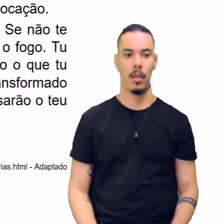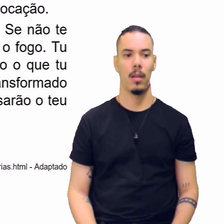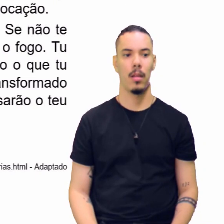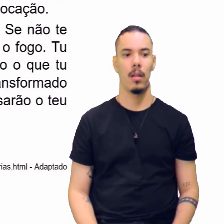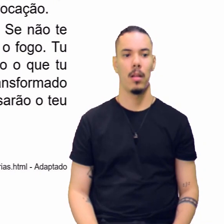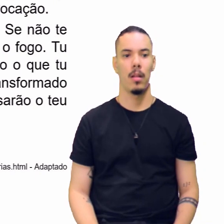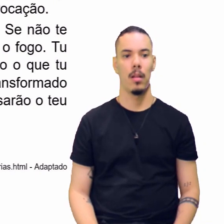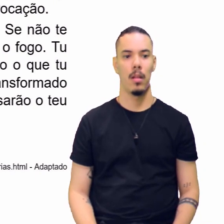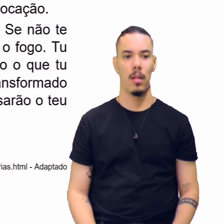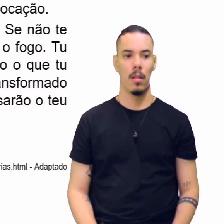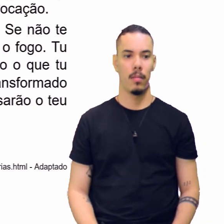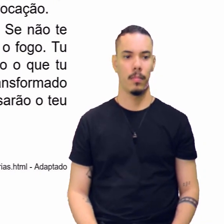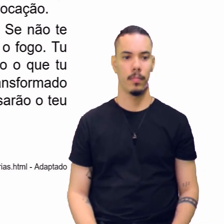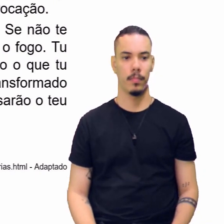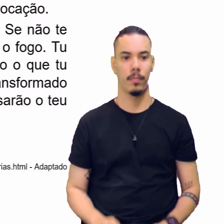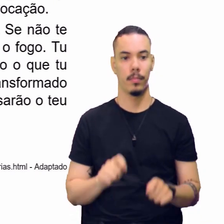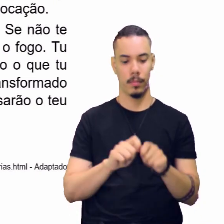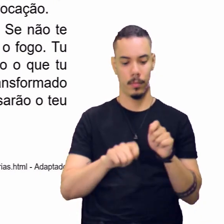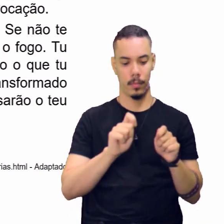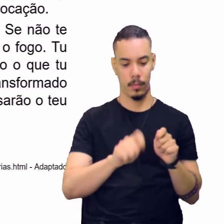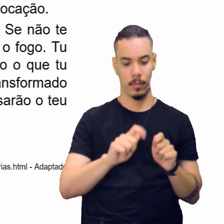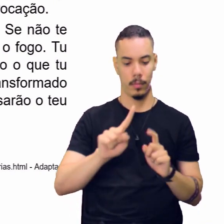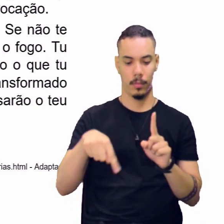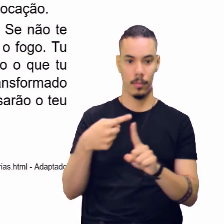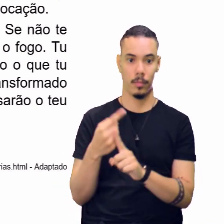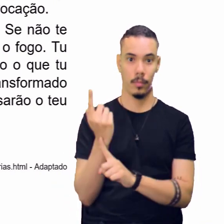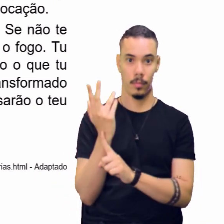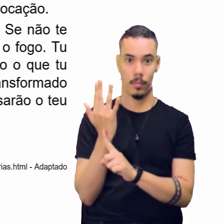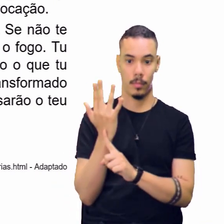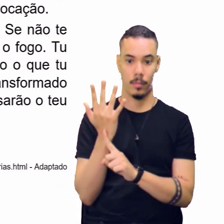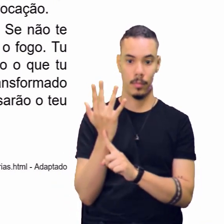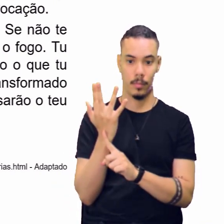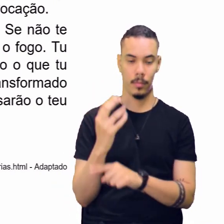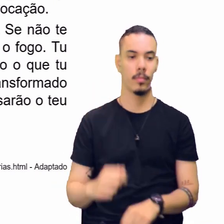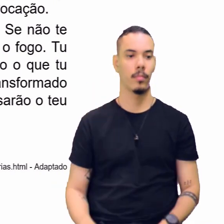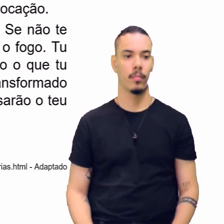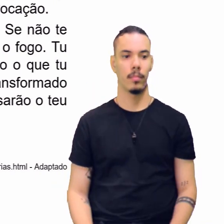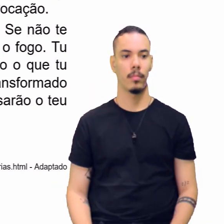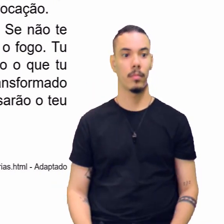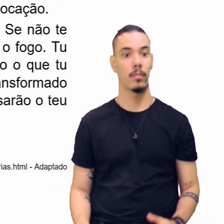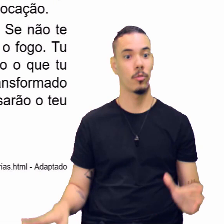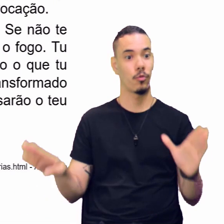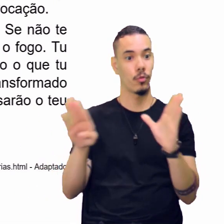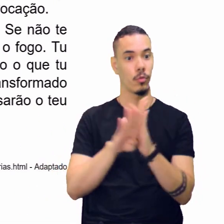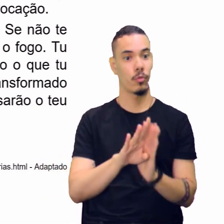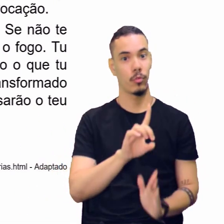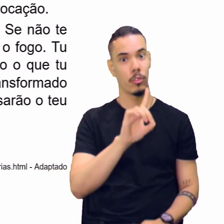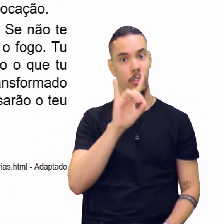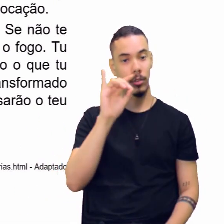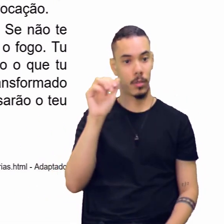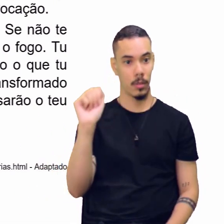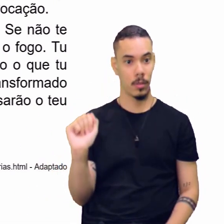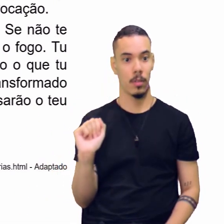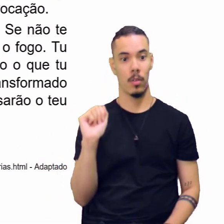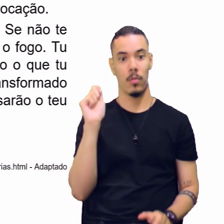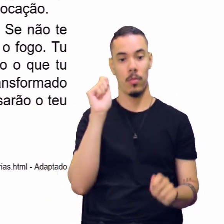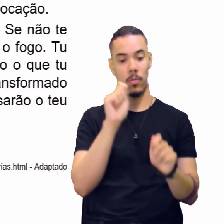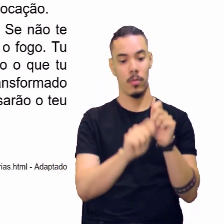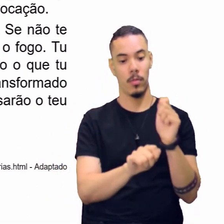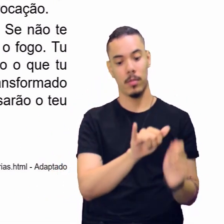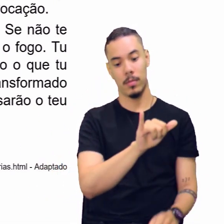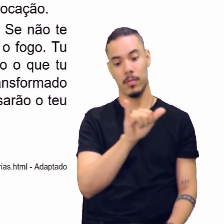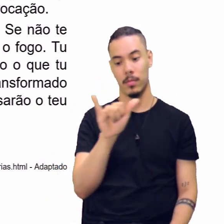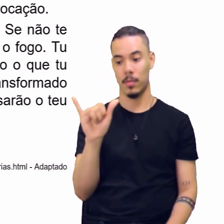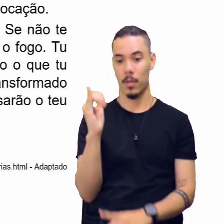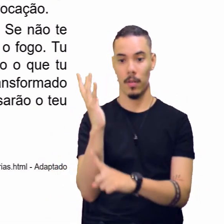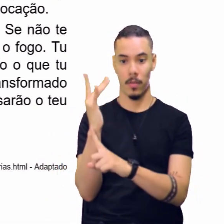O fósforo e a vela. Chegou o dia em que o fósforo disse à